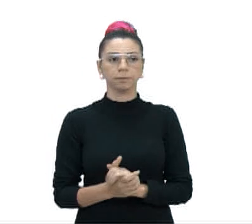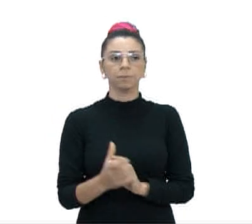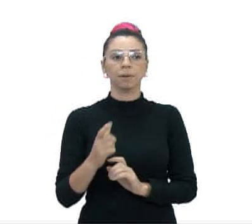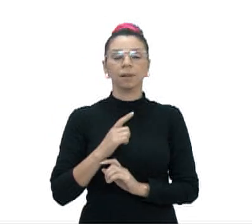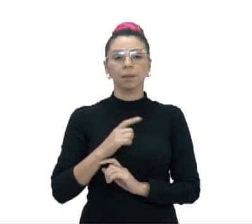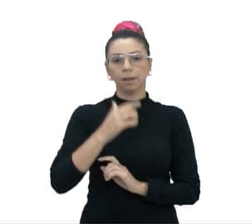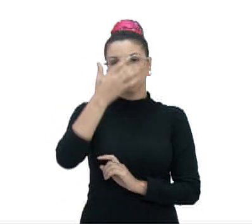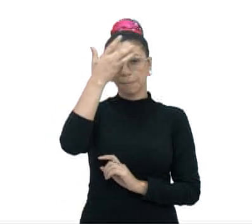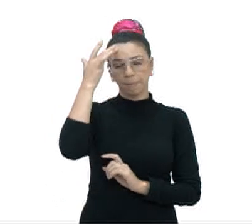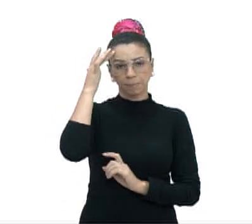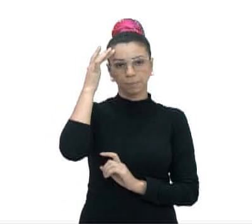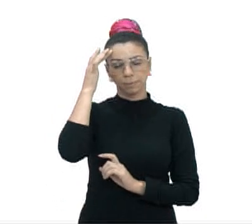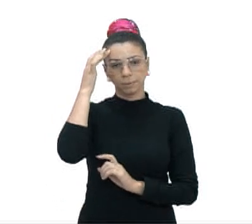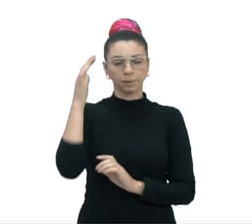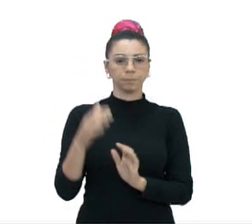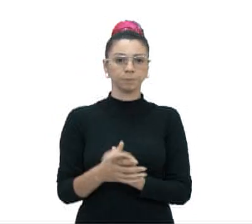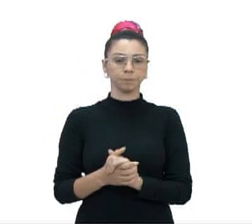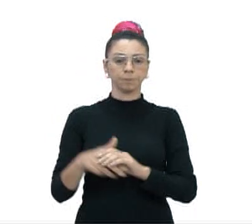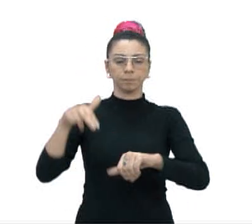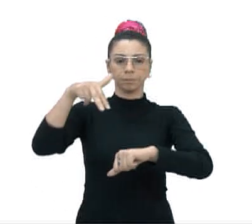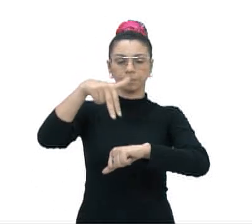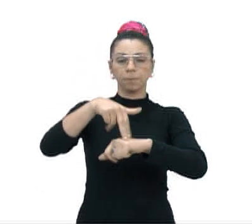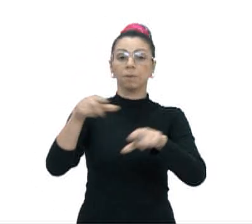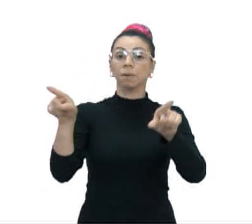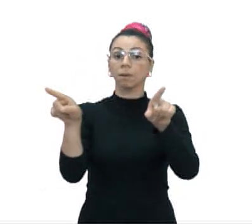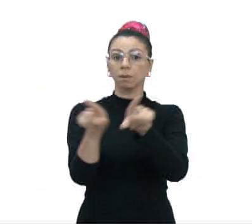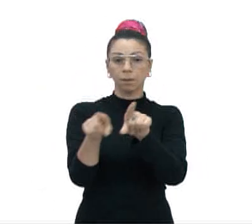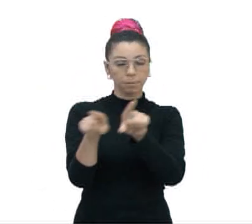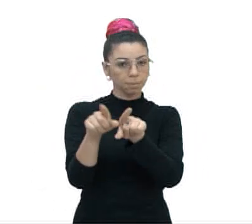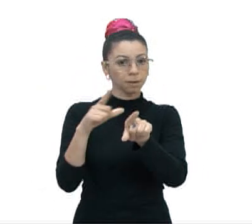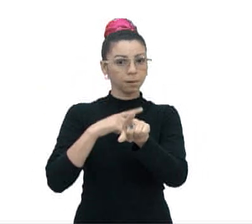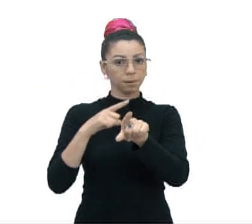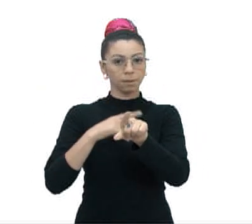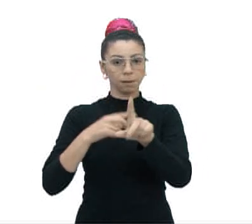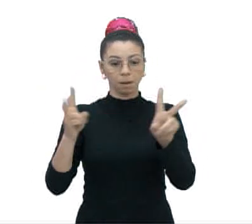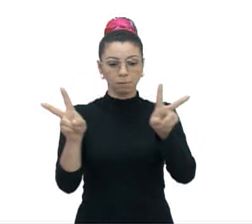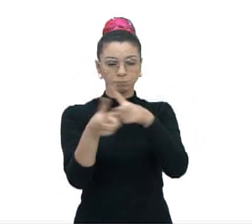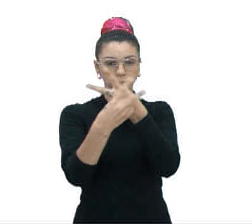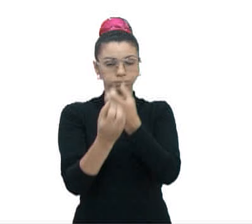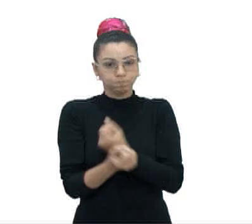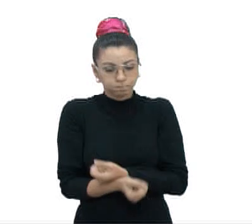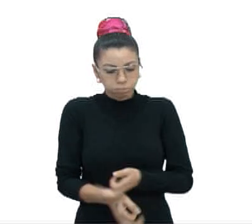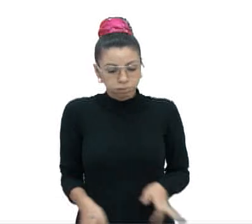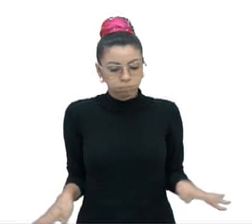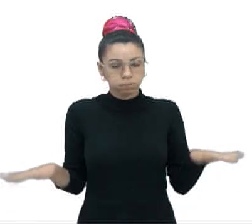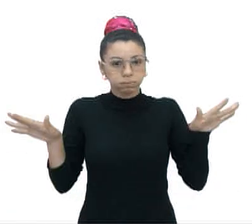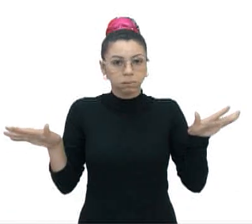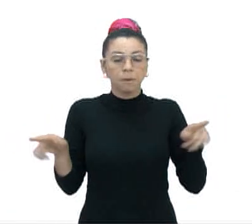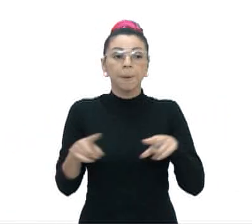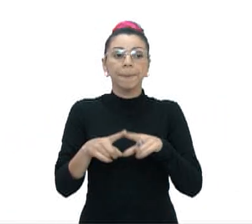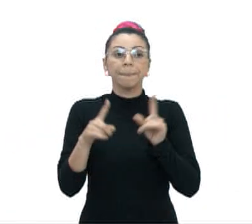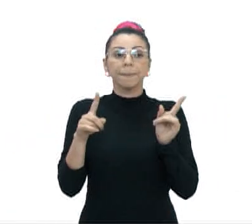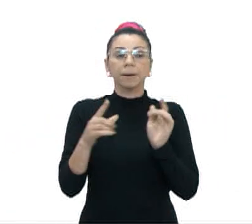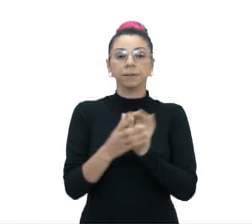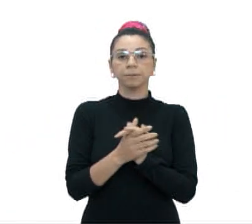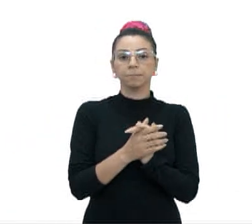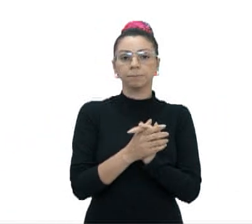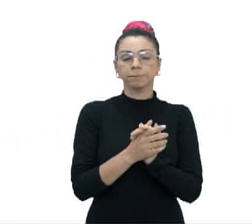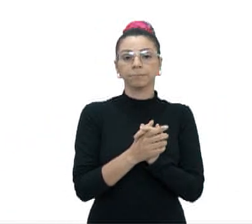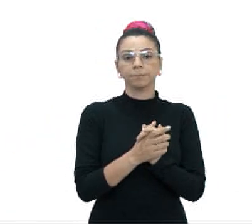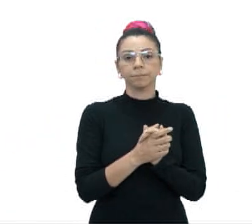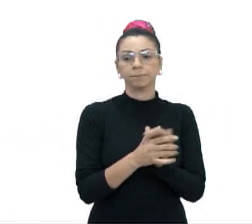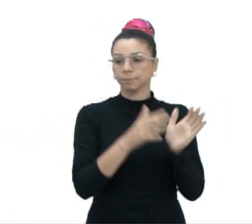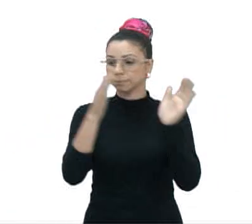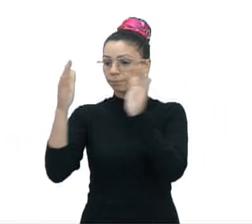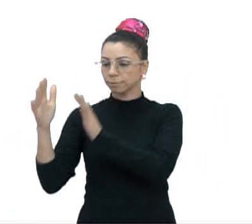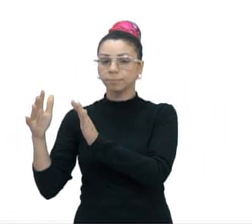no meio, então nós também tem esse vento que levanta essa saia, só que deste lado de cá eu tenho